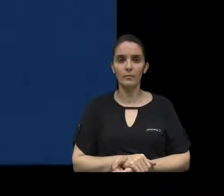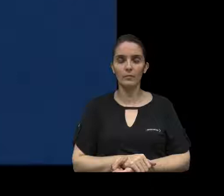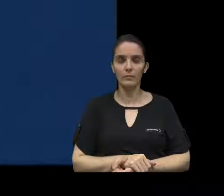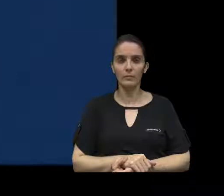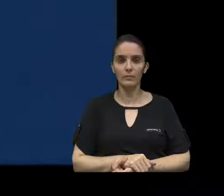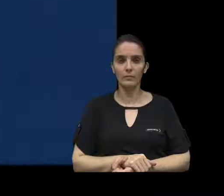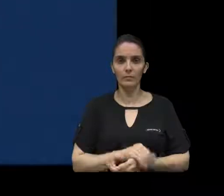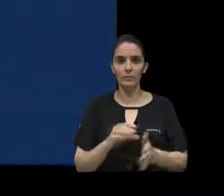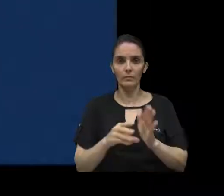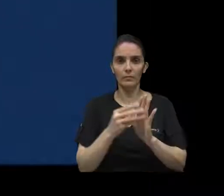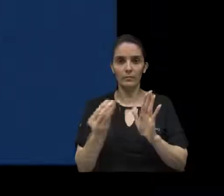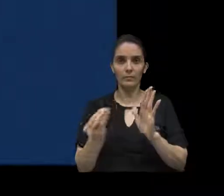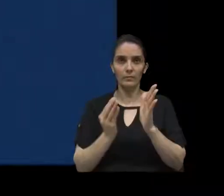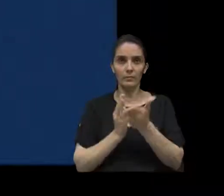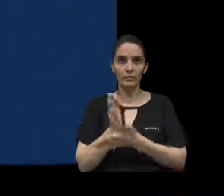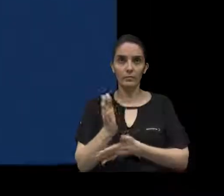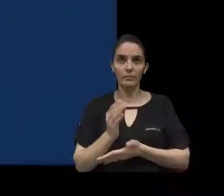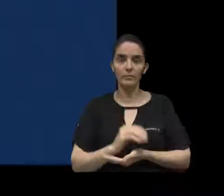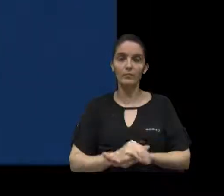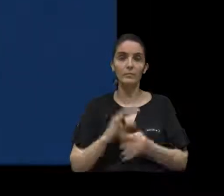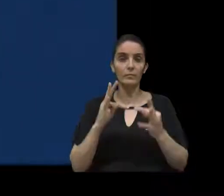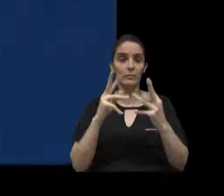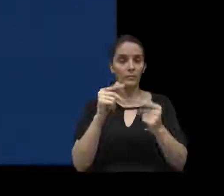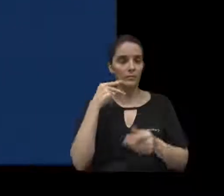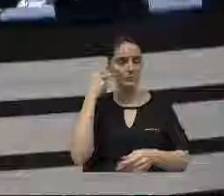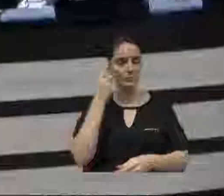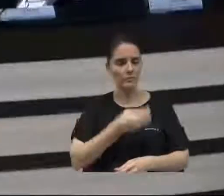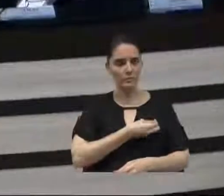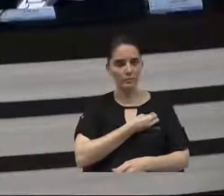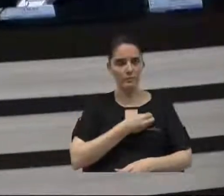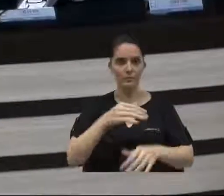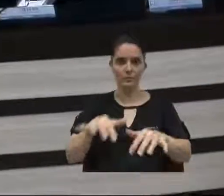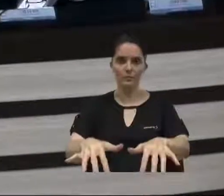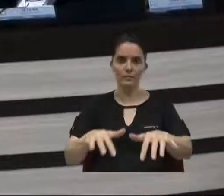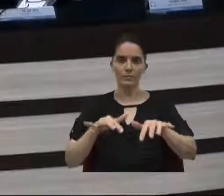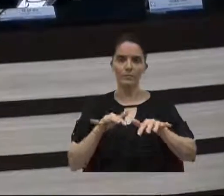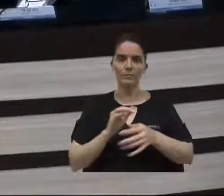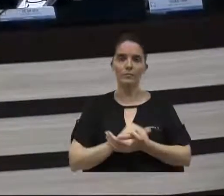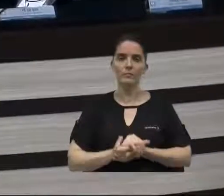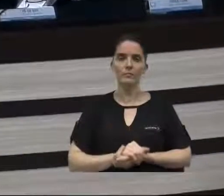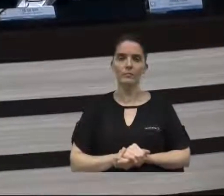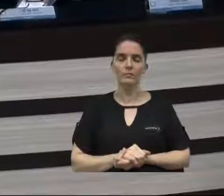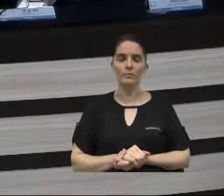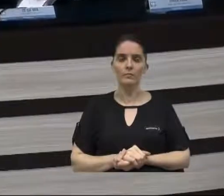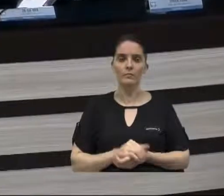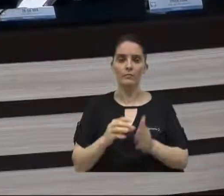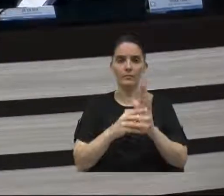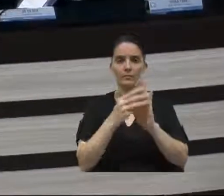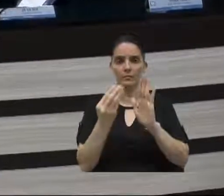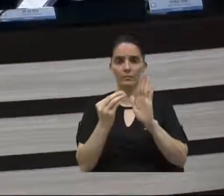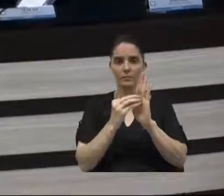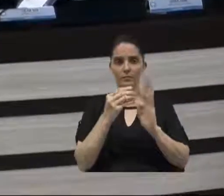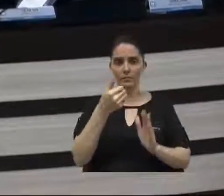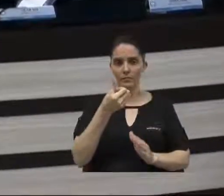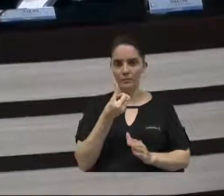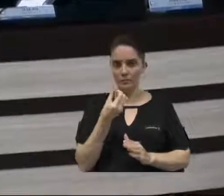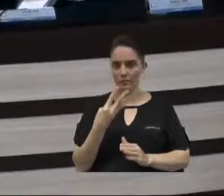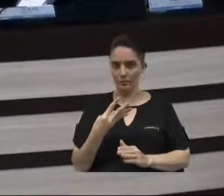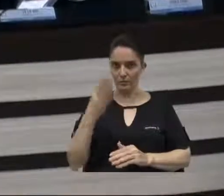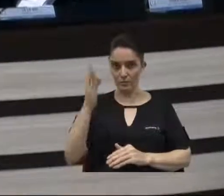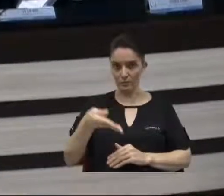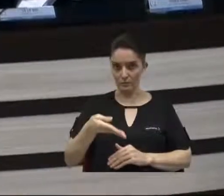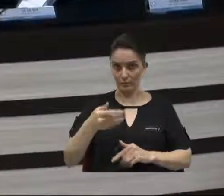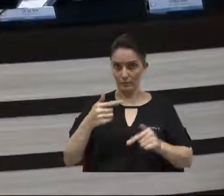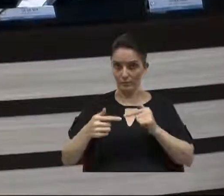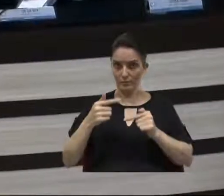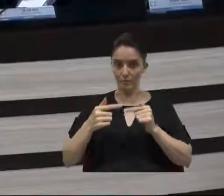A emenda foi aprovada por todos os vereadores presentes no plenário, a emenda 164. Agora está em